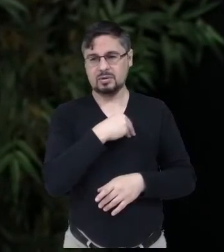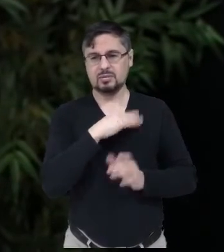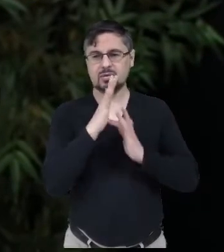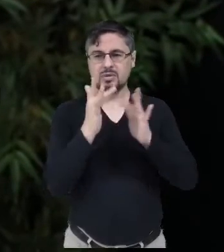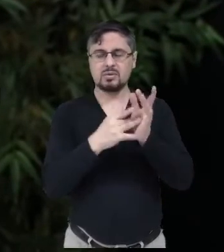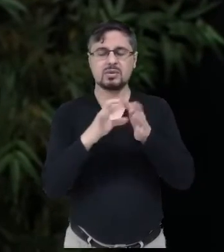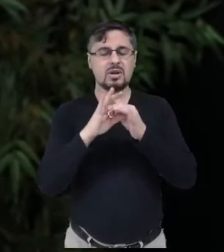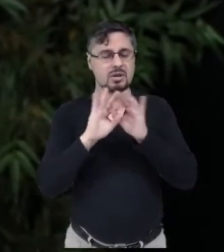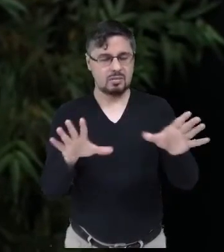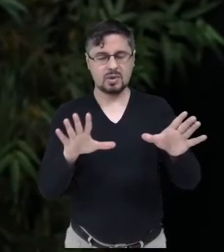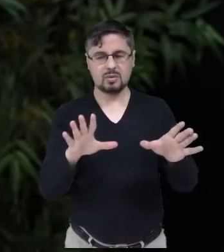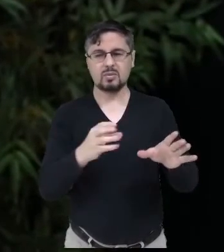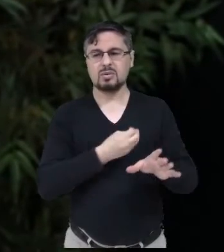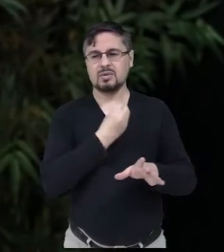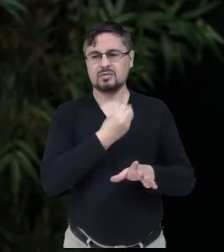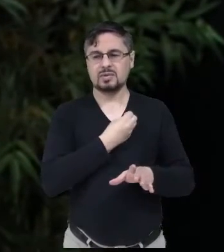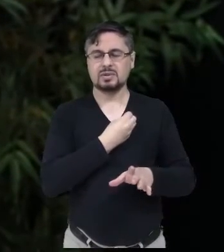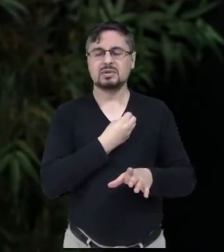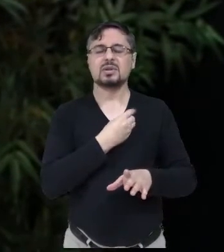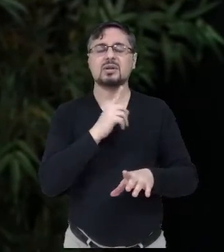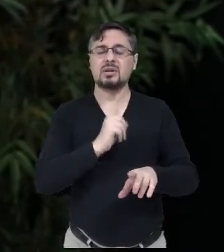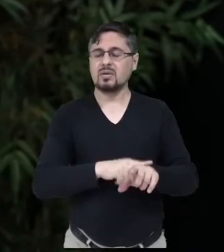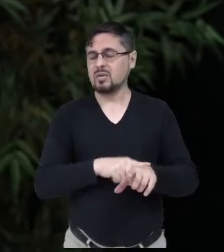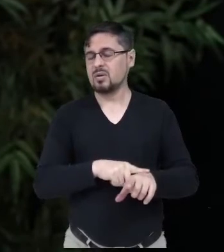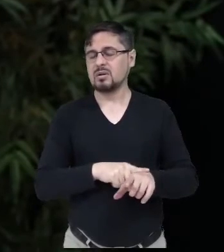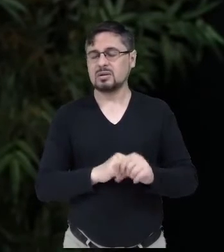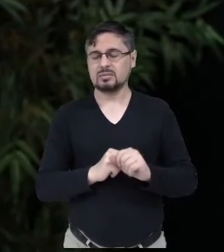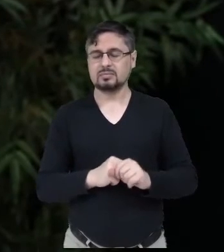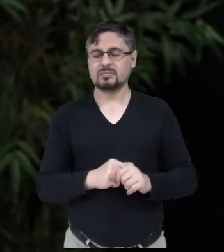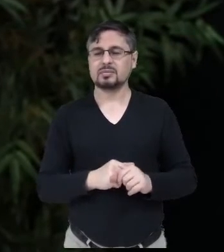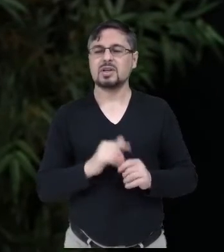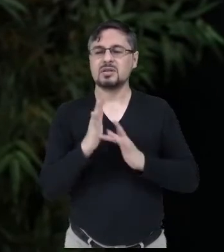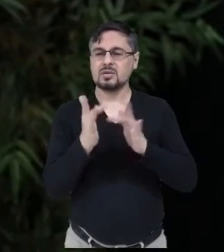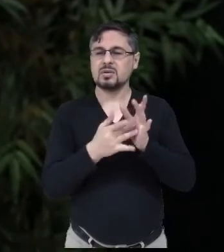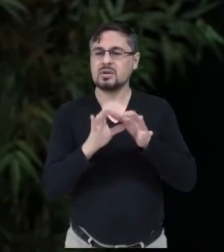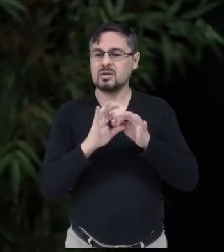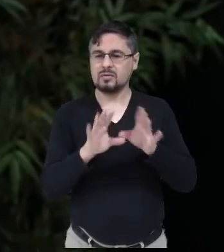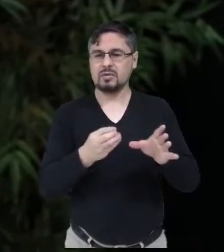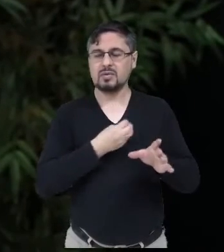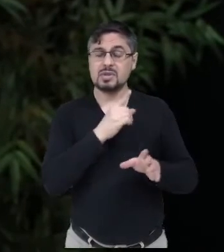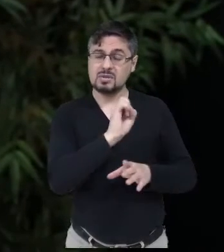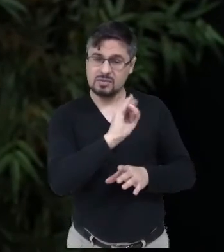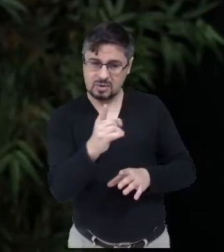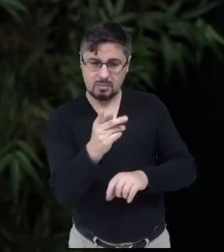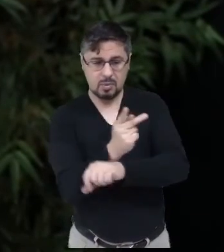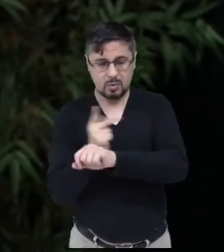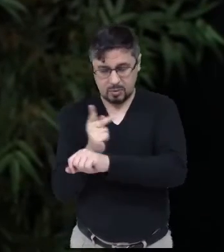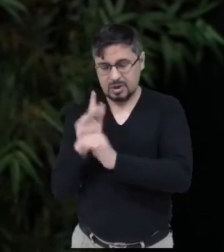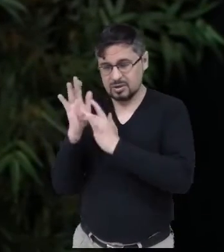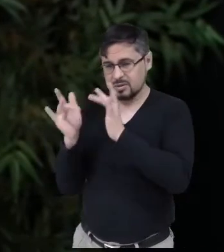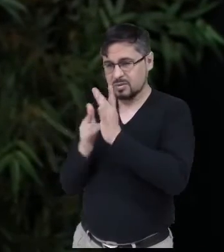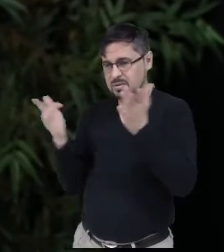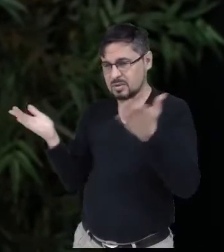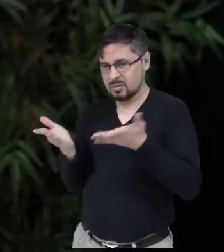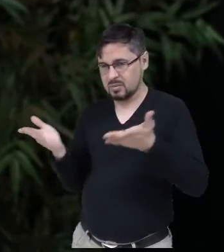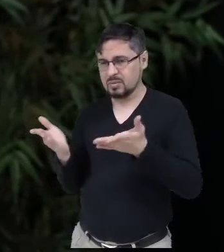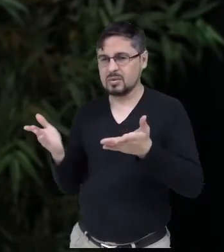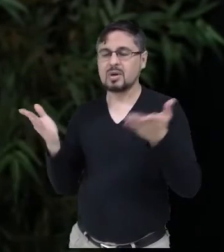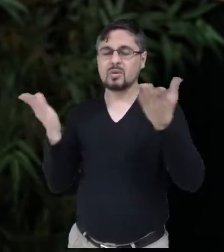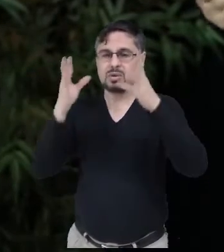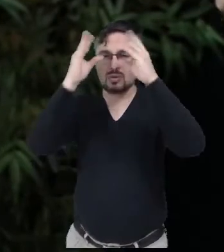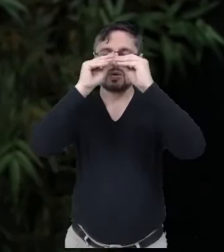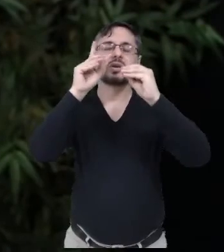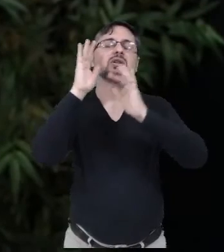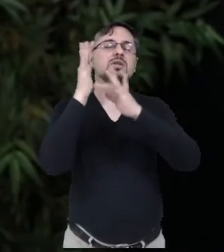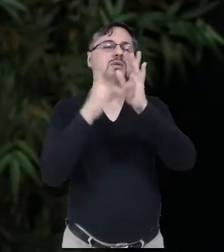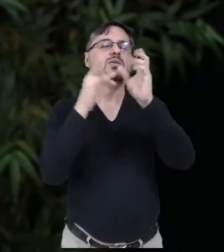libertou esse homem do pecado. Se você vier a ele nessa noite, ele pode transformar a sua vida, ele pode transformar o seu coração.